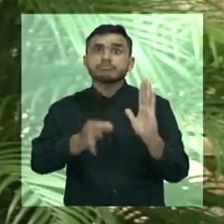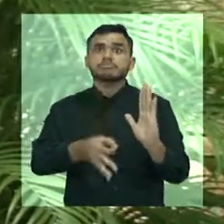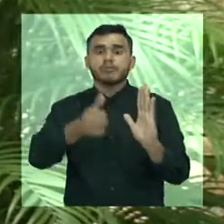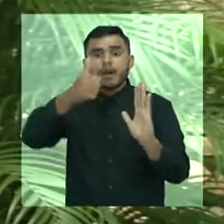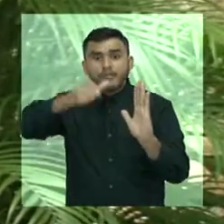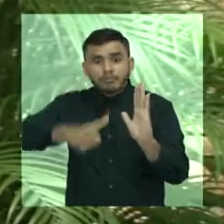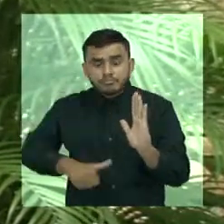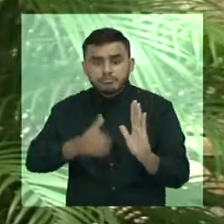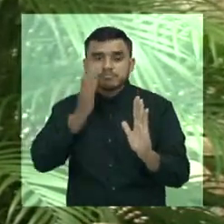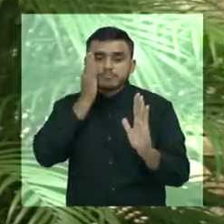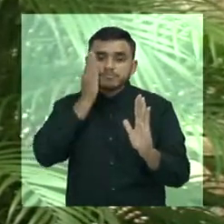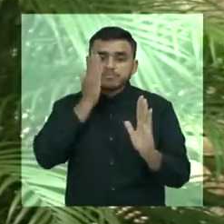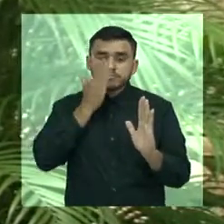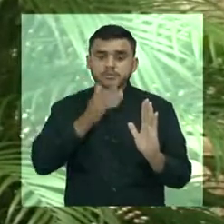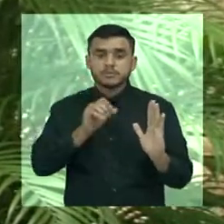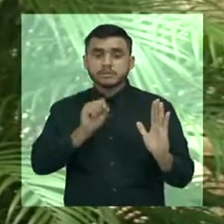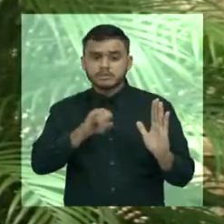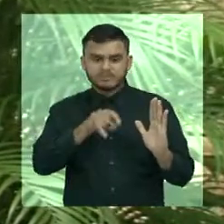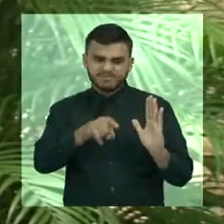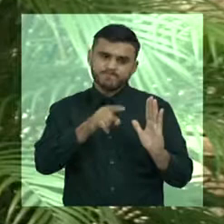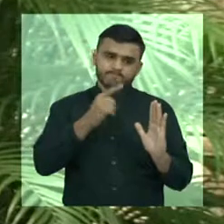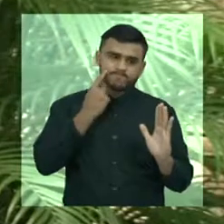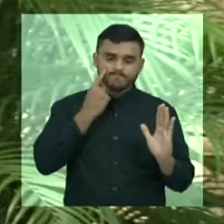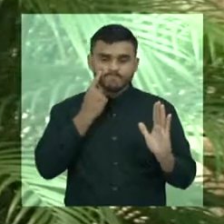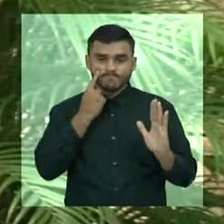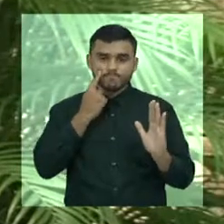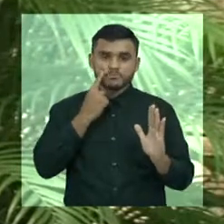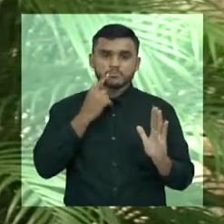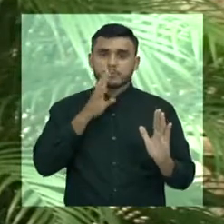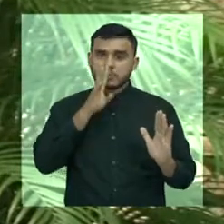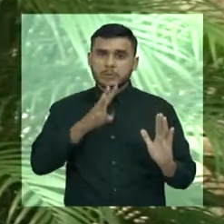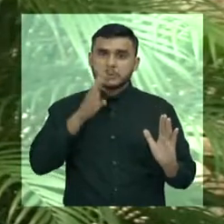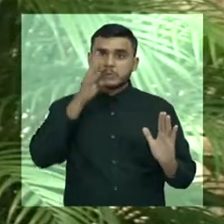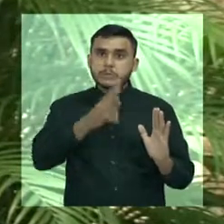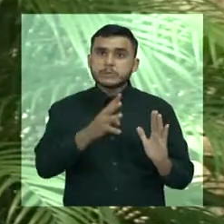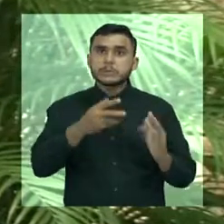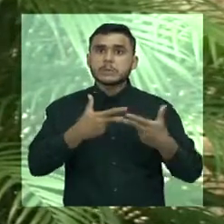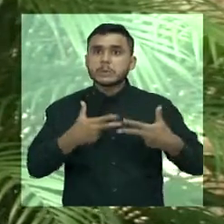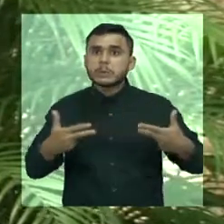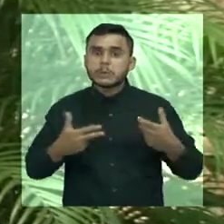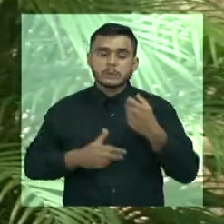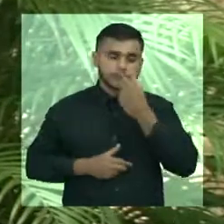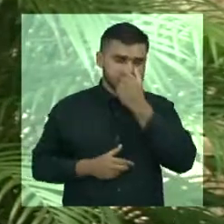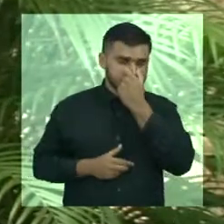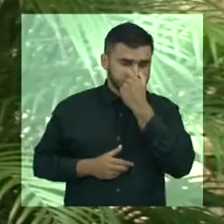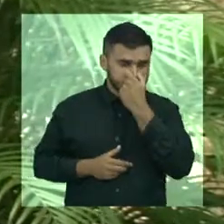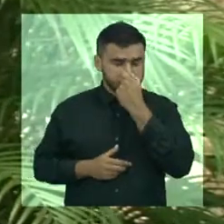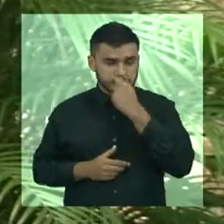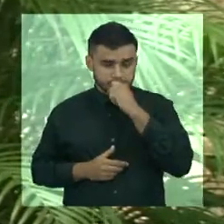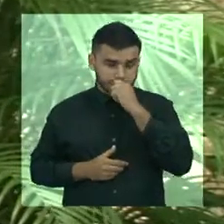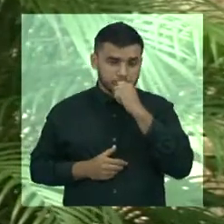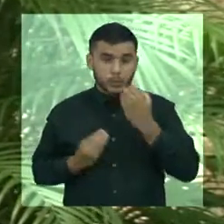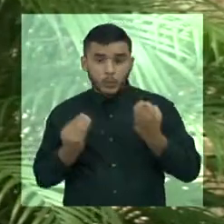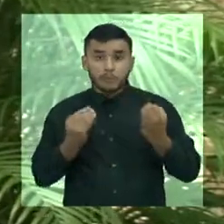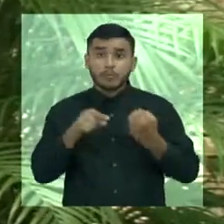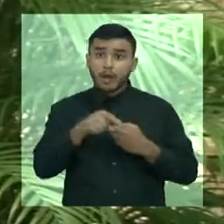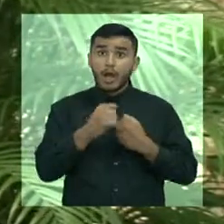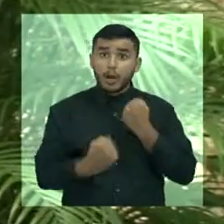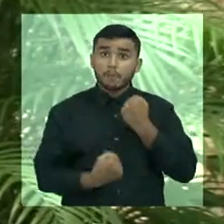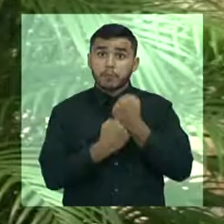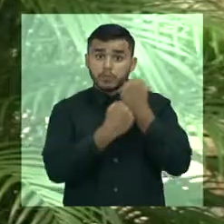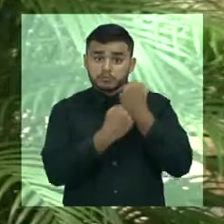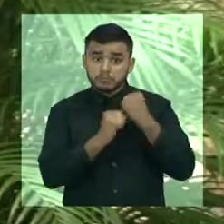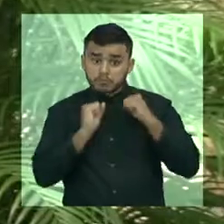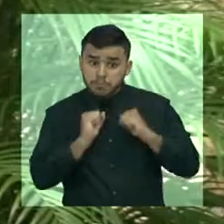análise preliminar, não passou por alguma situação de denúncias de exploração de crianças e adolescentes, e rapidamente